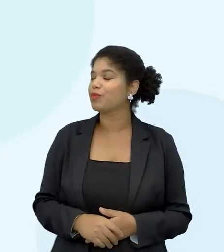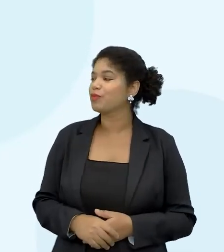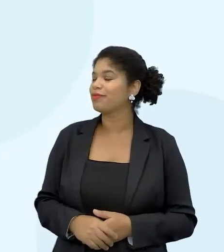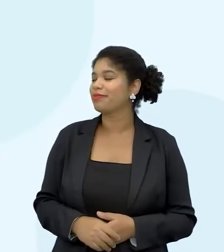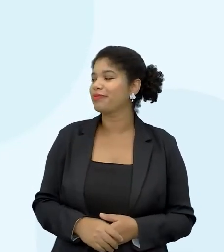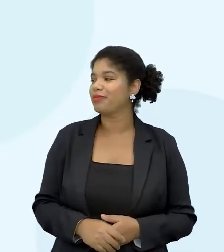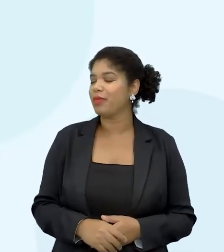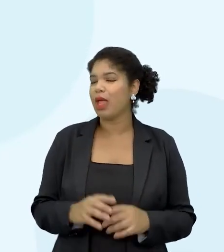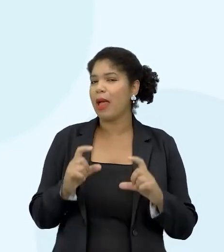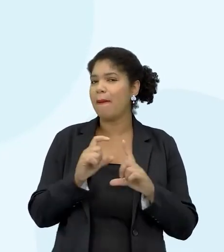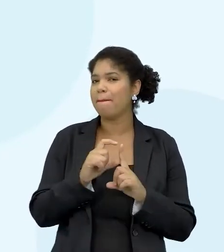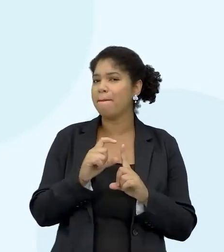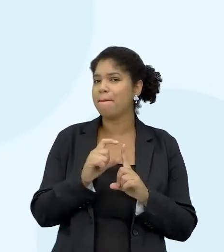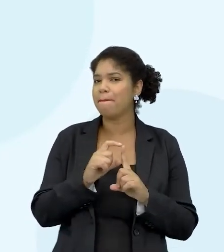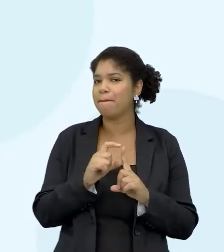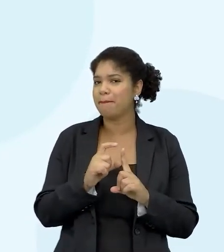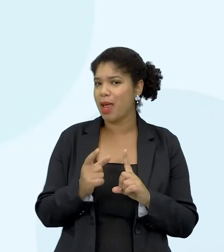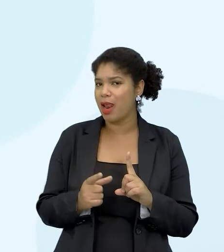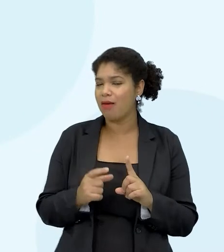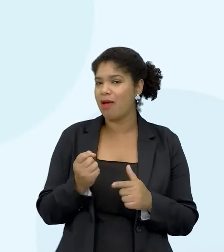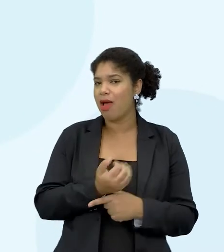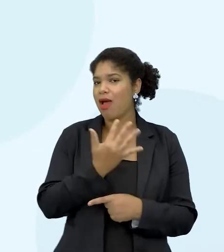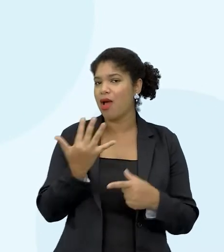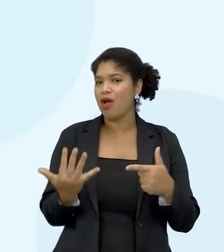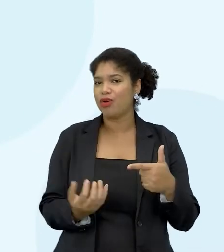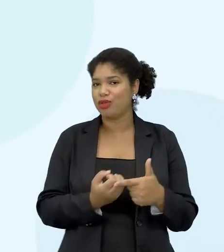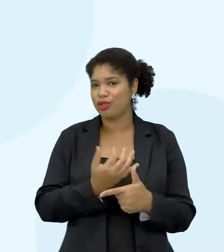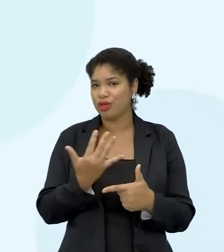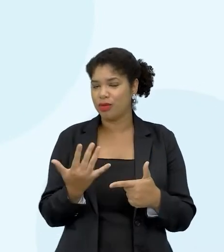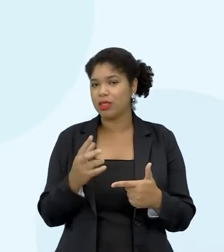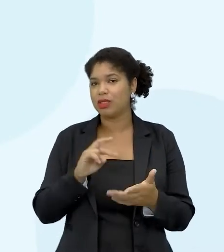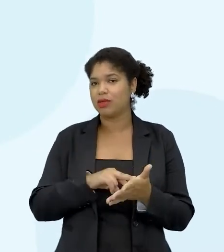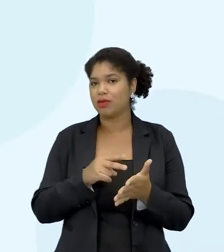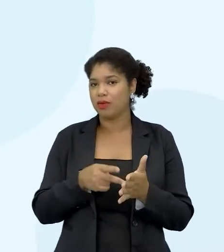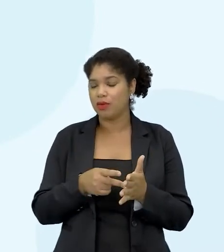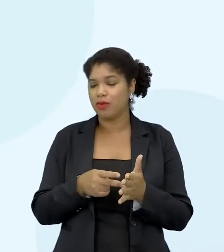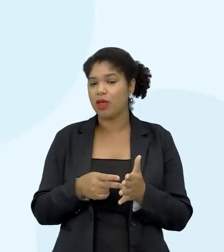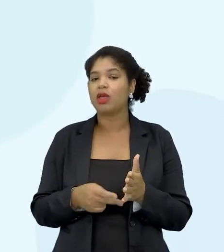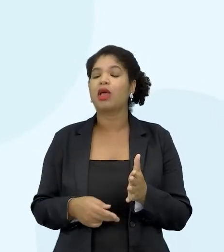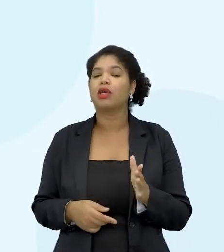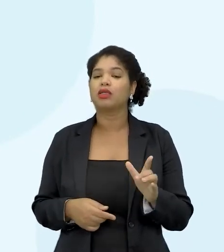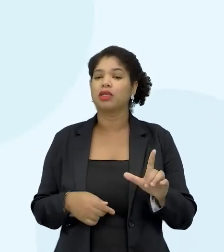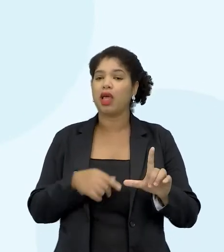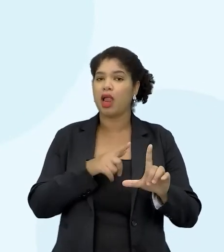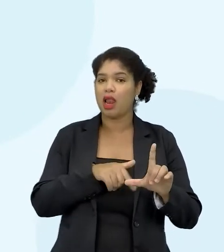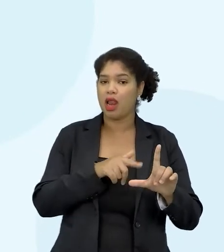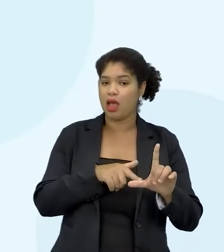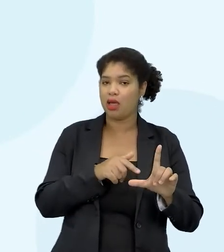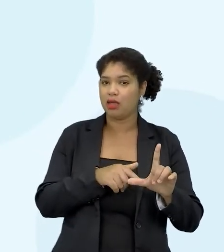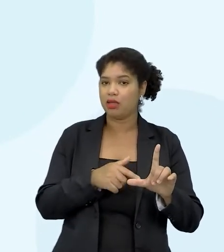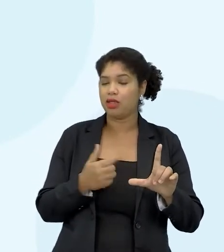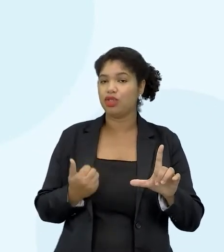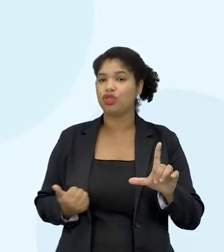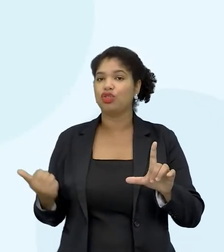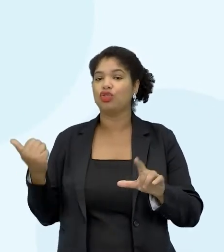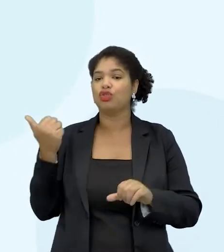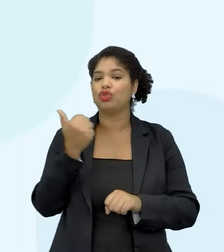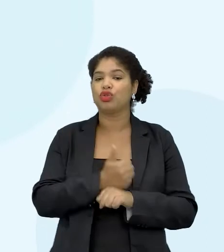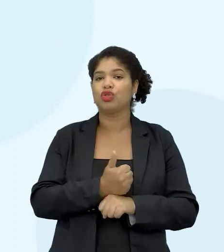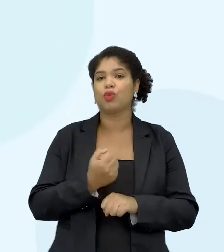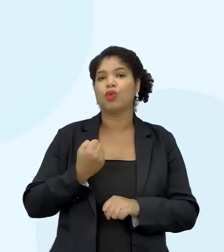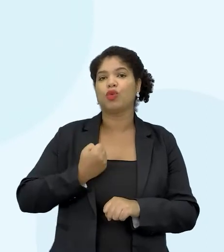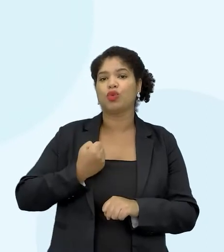está pedindo que você troque esses nomes por alguma letra. Então, a venda pelo número de camisetas tem que ser igual a